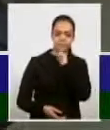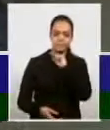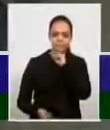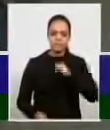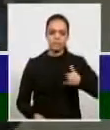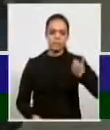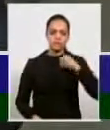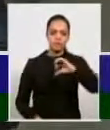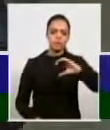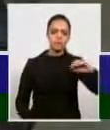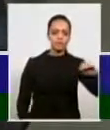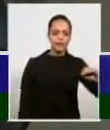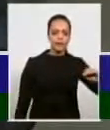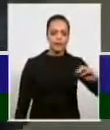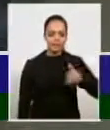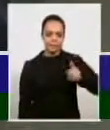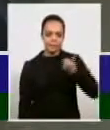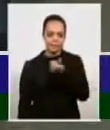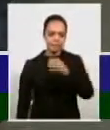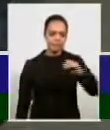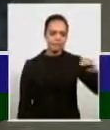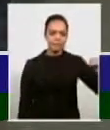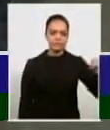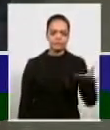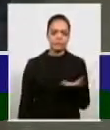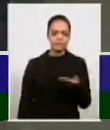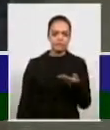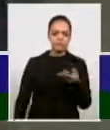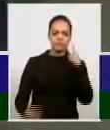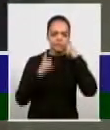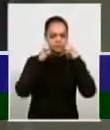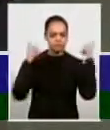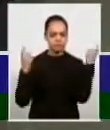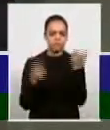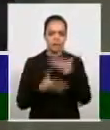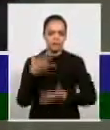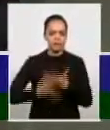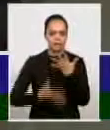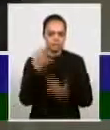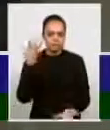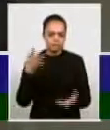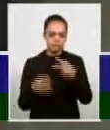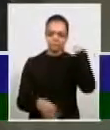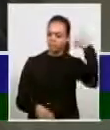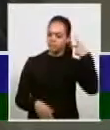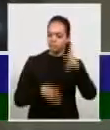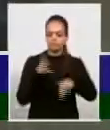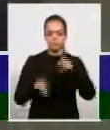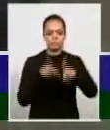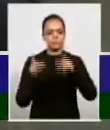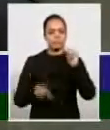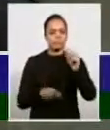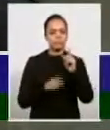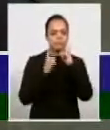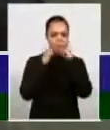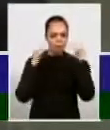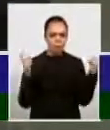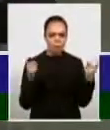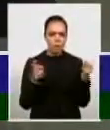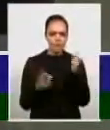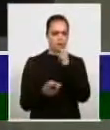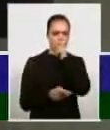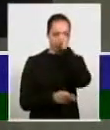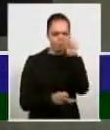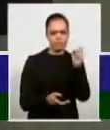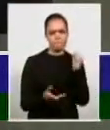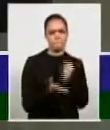90, 100 anos de idade, acamado, e aquele som incomoda. Vereadores e população, é aquele som que bate e